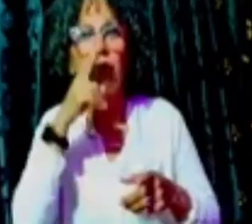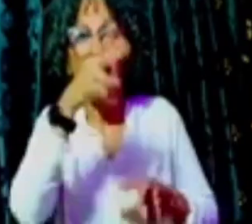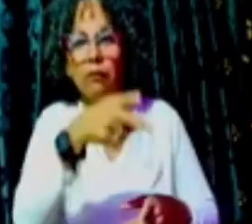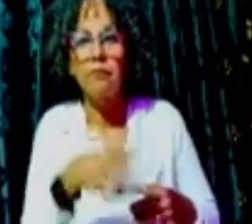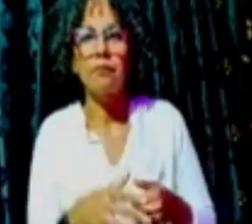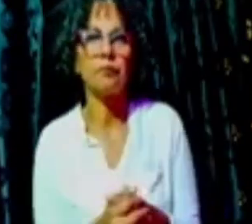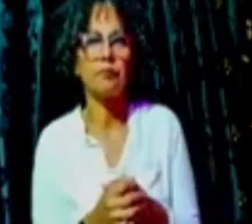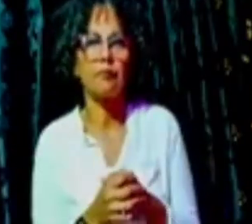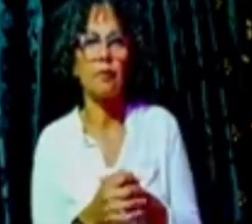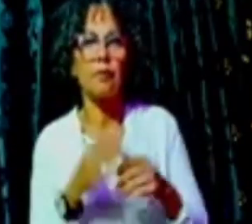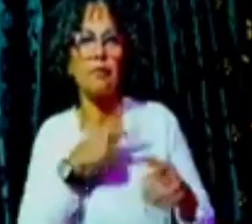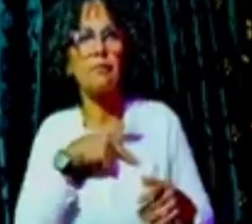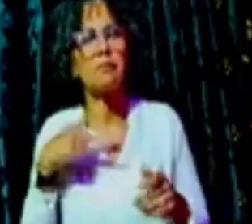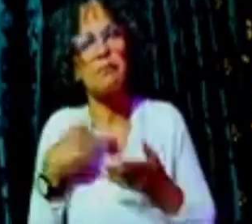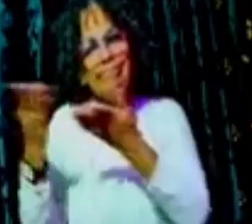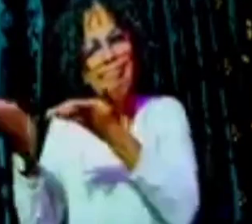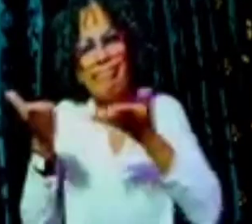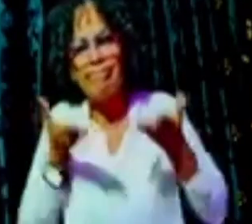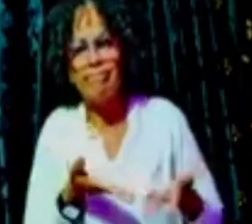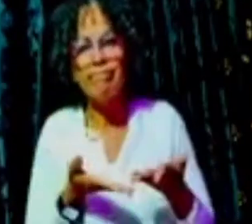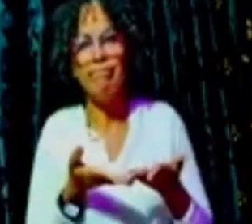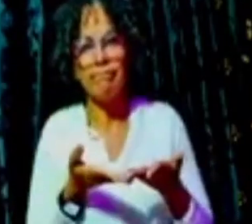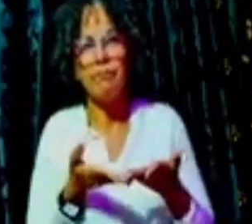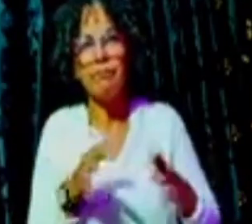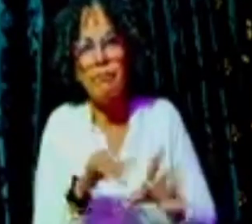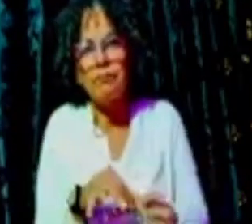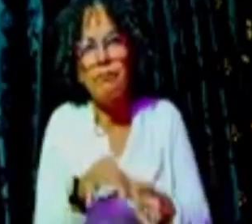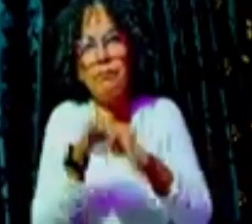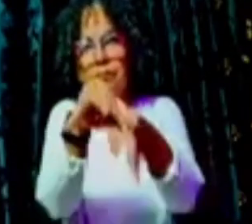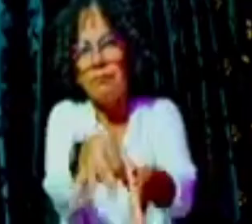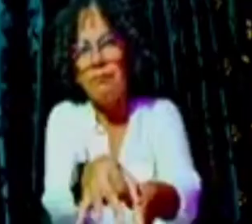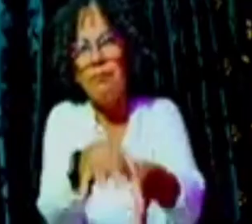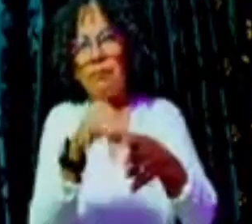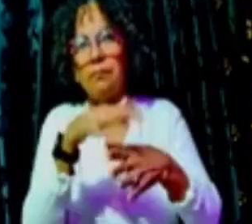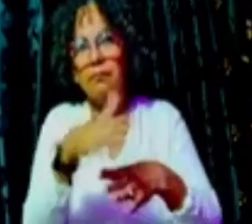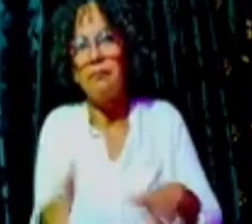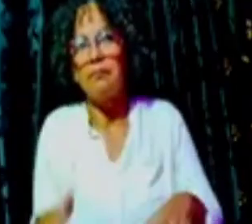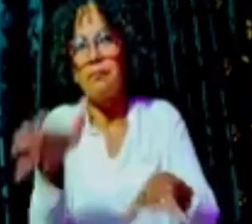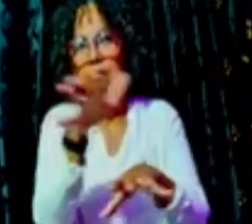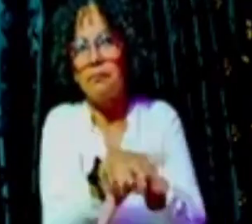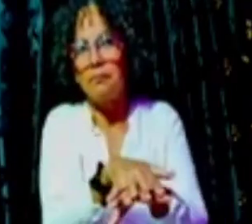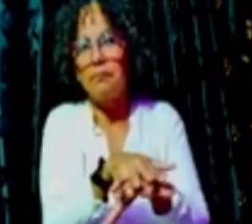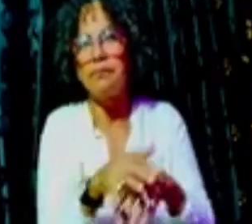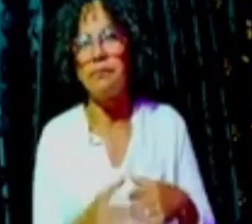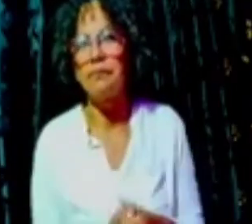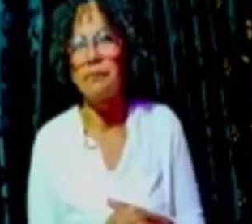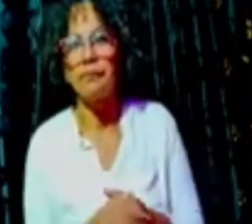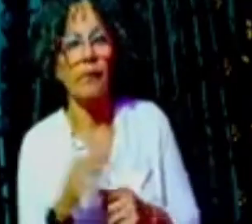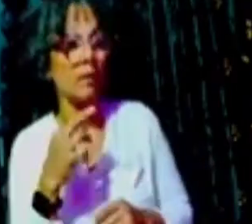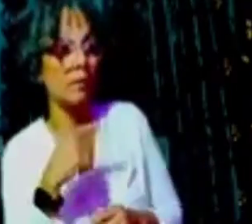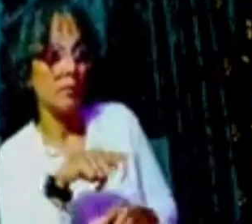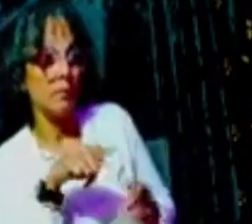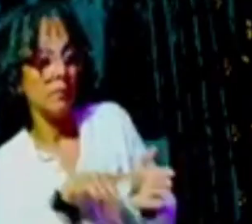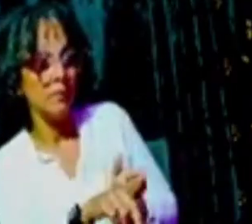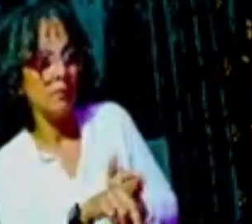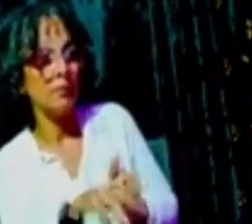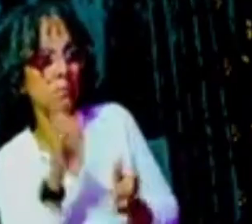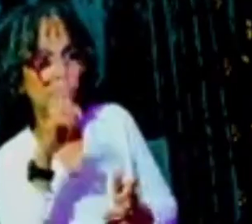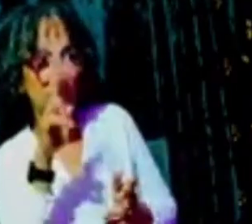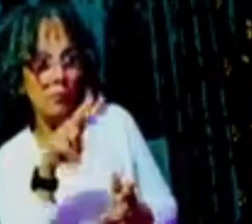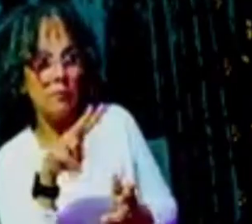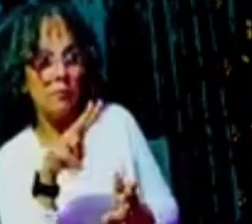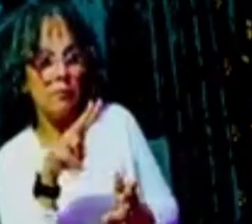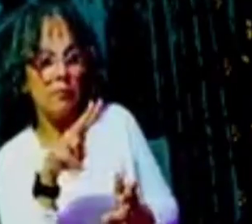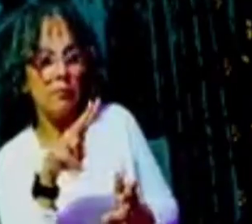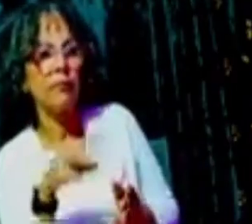o pastor, na época, me convidou a ser líder do Ministério Incluir. Já havia, esse ministério já havia dentro do... Na Barra já tinha,